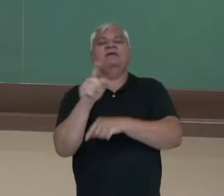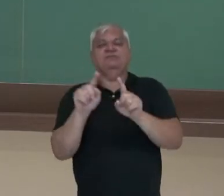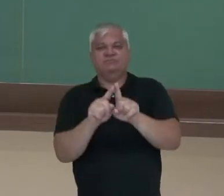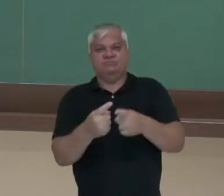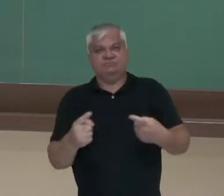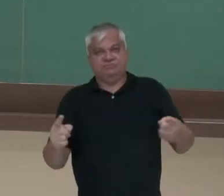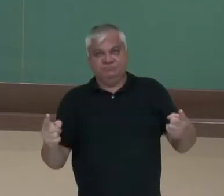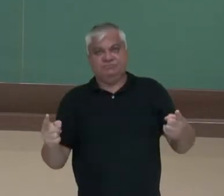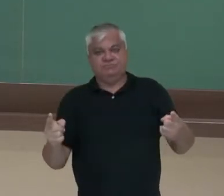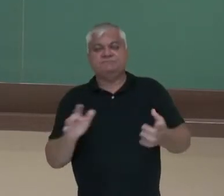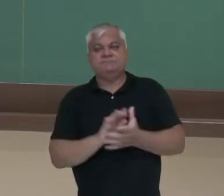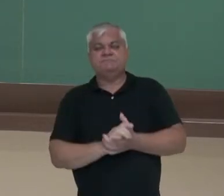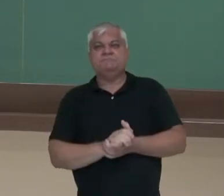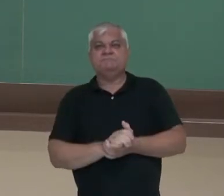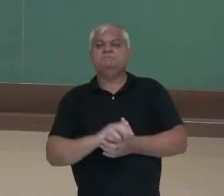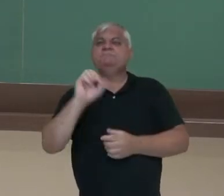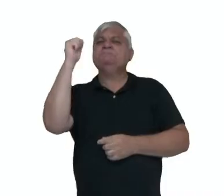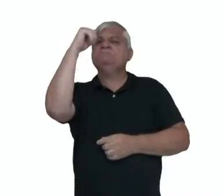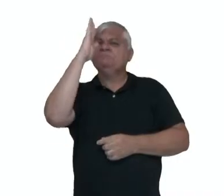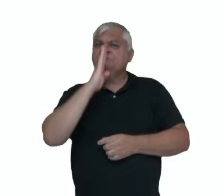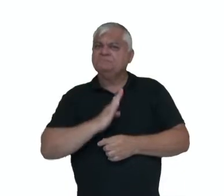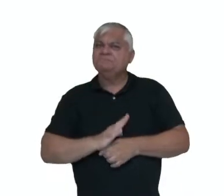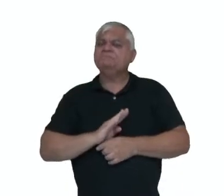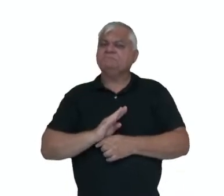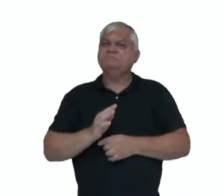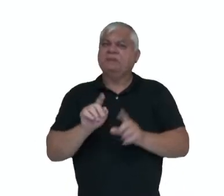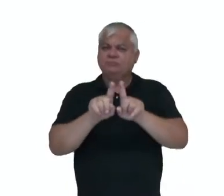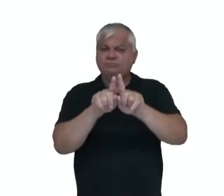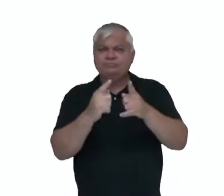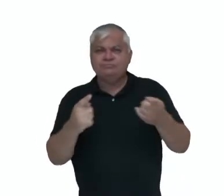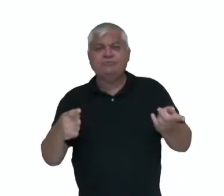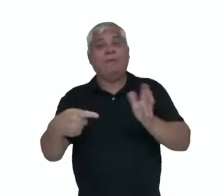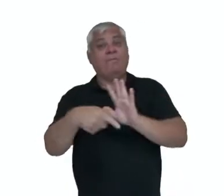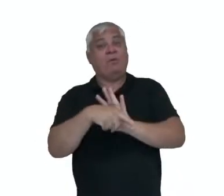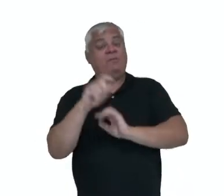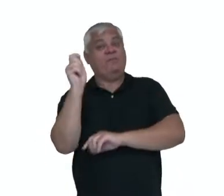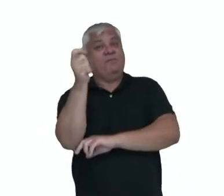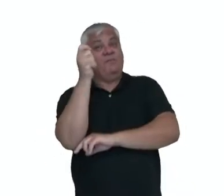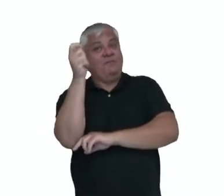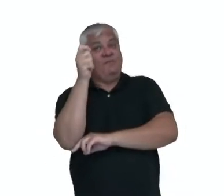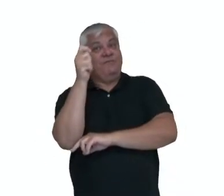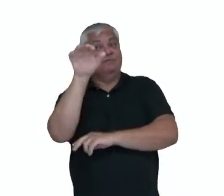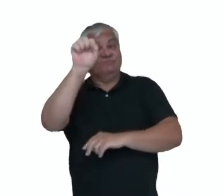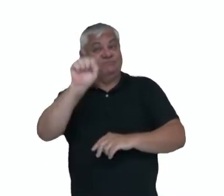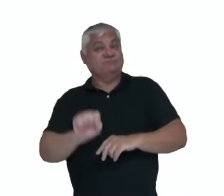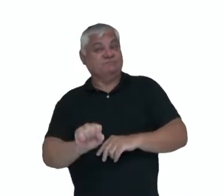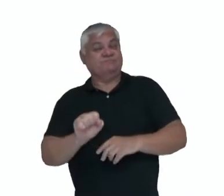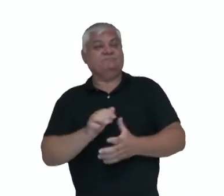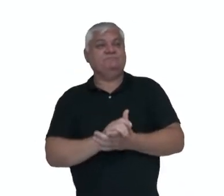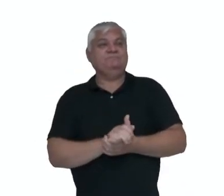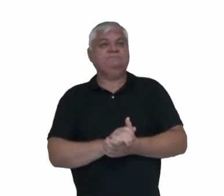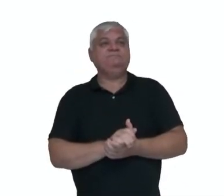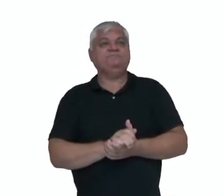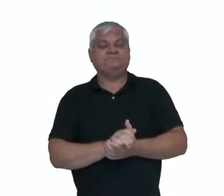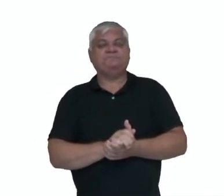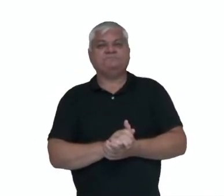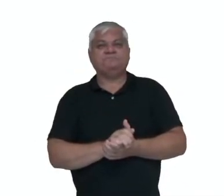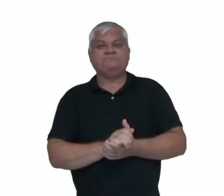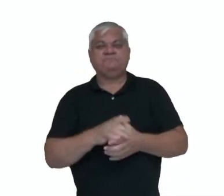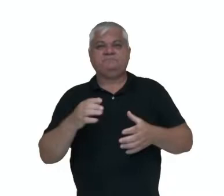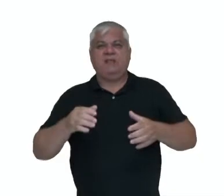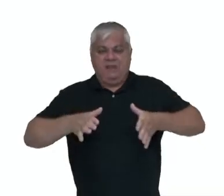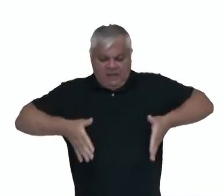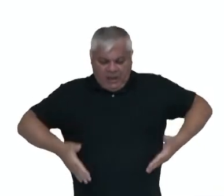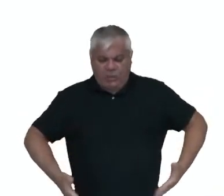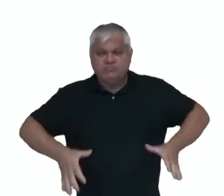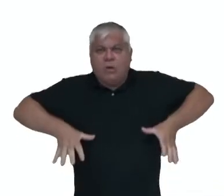Sul. Em todo o Brasil, como o churrasco gaúcho, herança da atividade da pecuária no sul do Brasil. As calças bombachas também